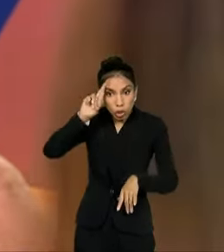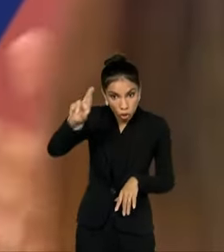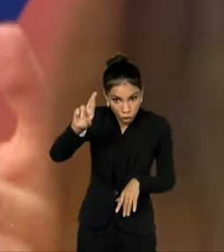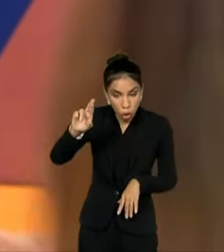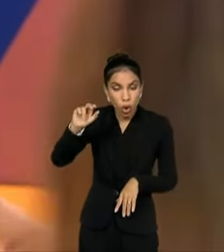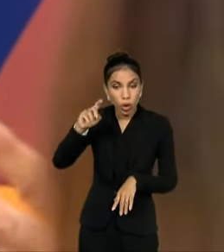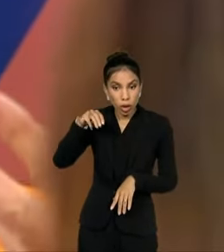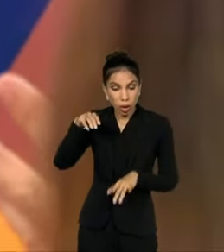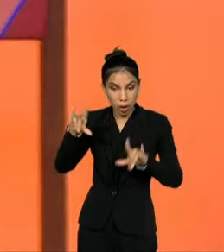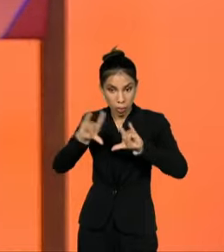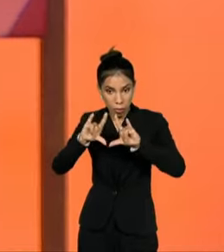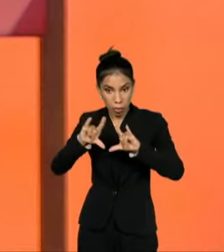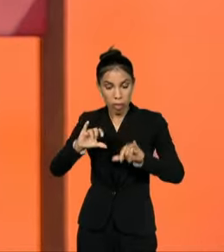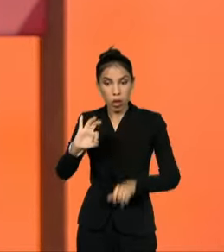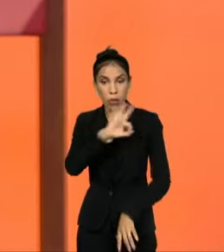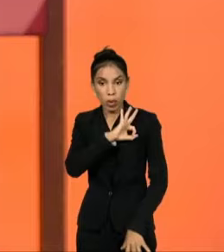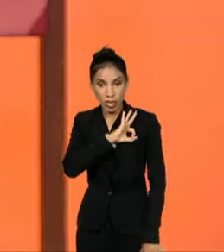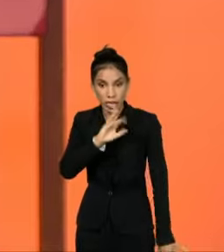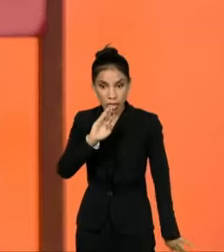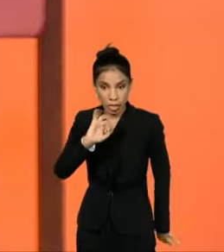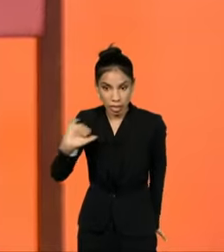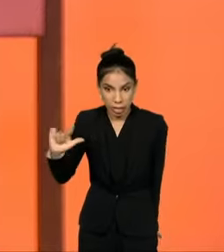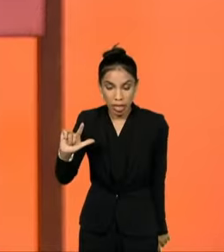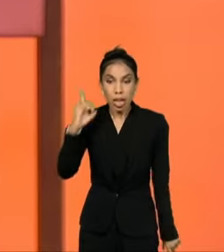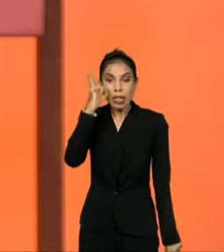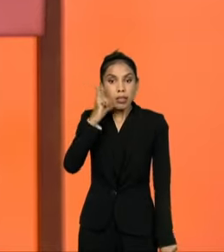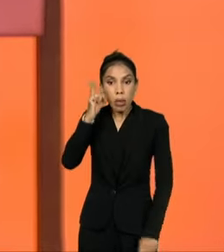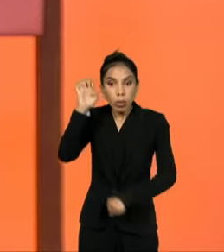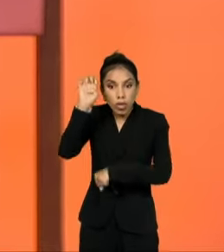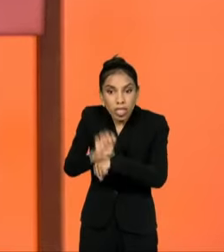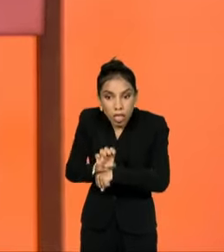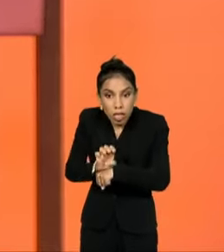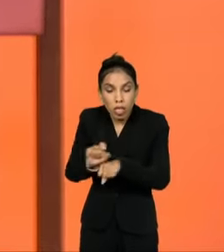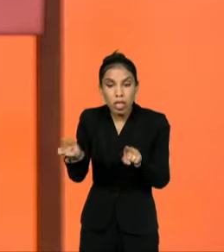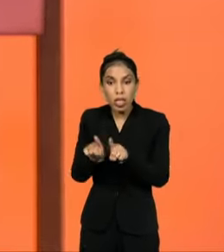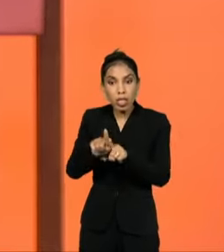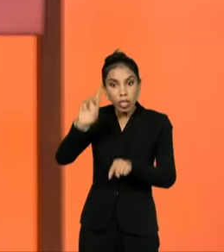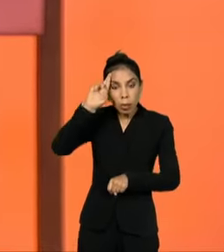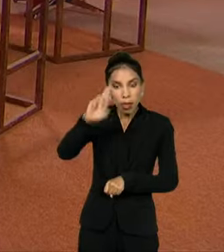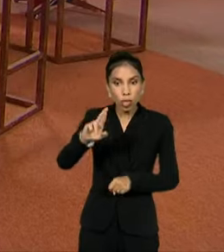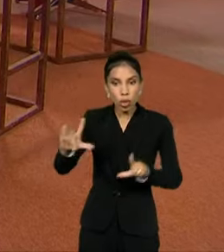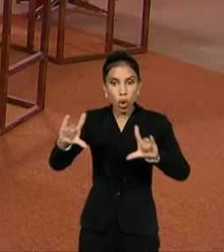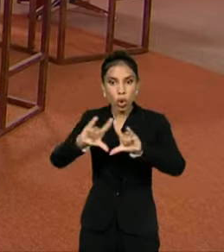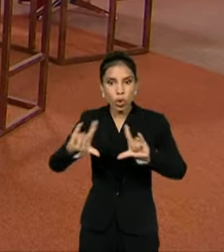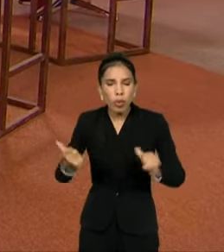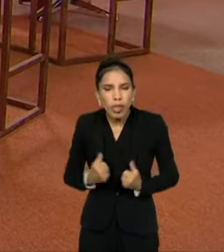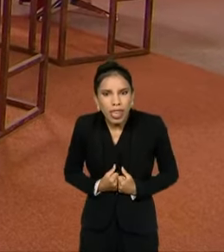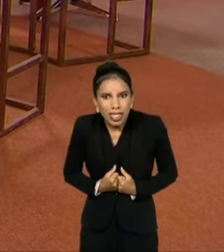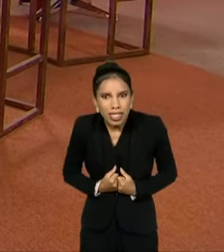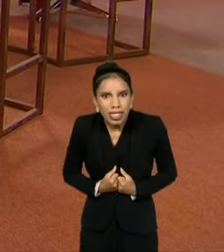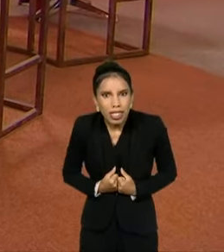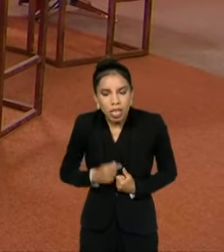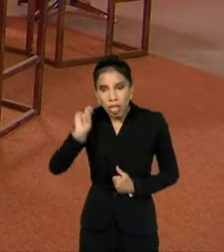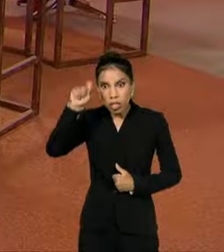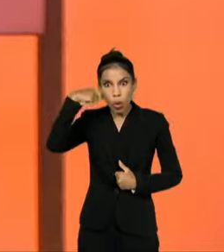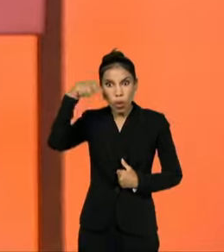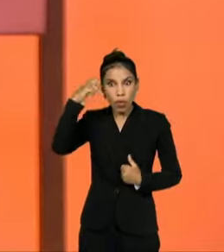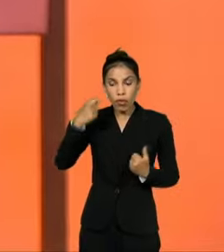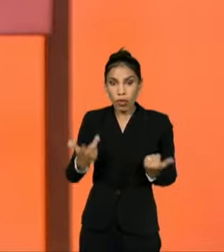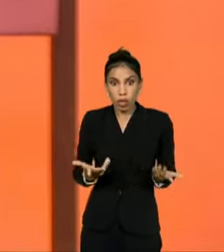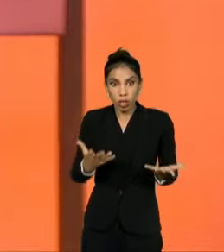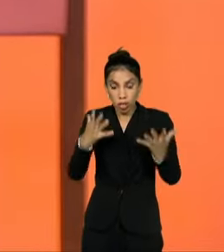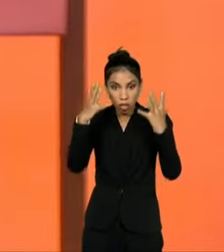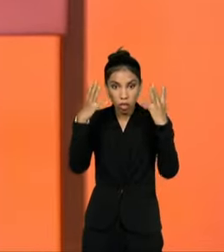Oeste, ele era policial civil, ele era deputado estadual e era dono da milícia. Tem um vídeo sensacional na internet que é